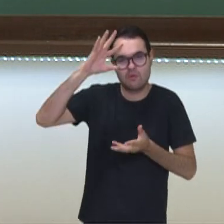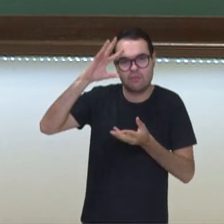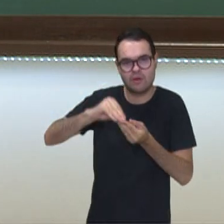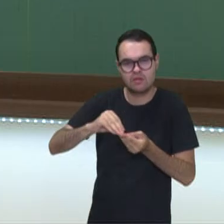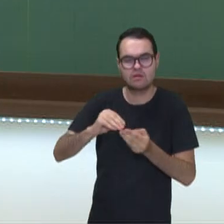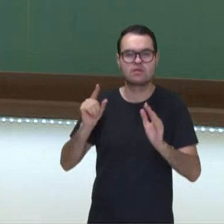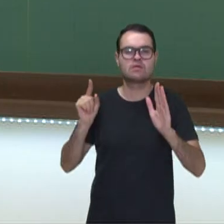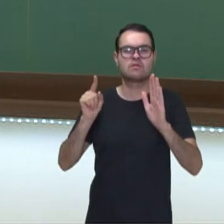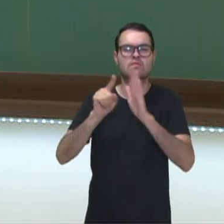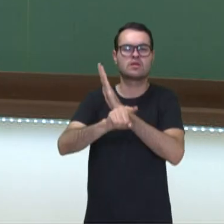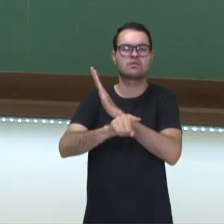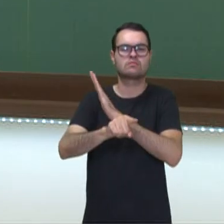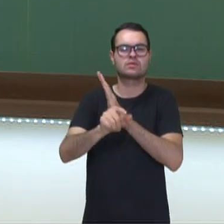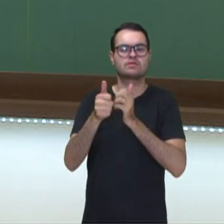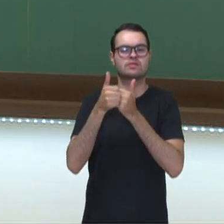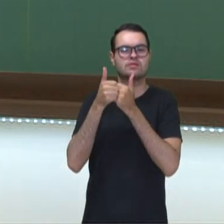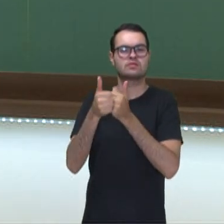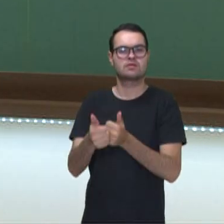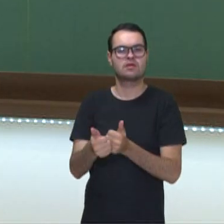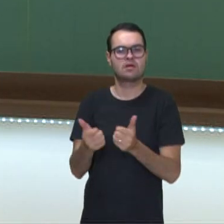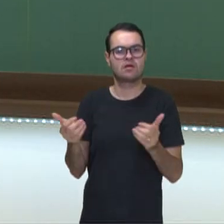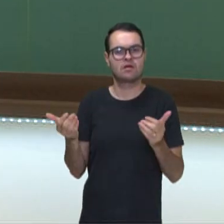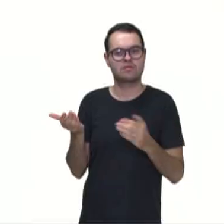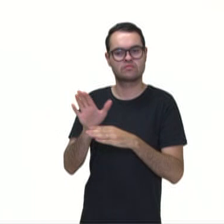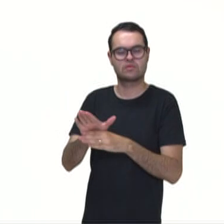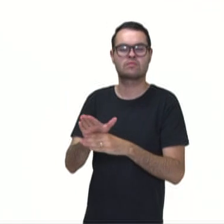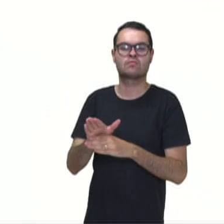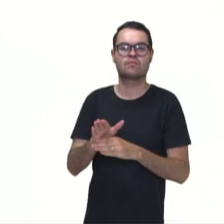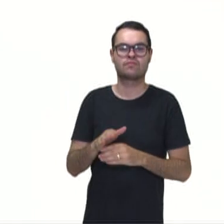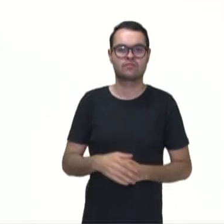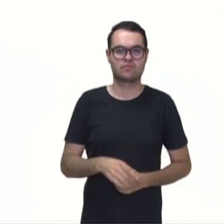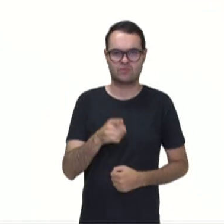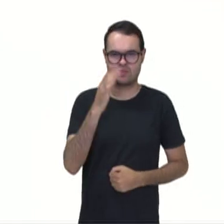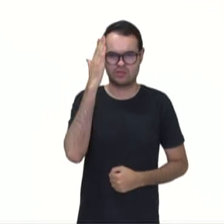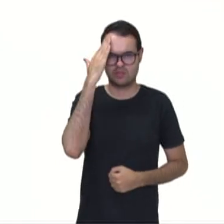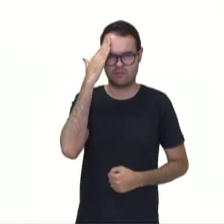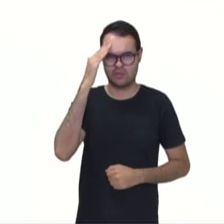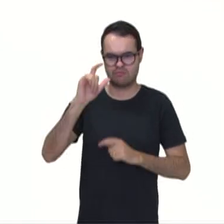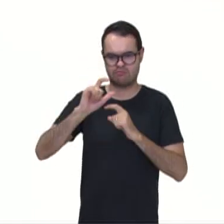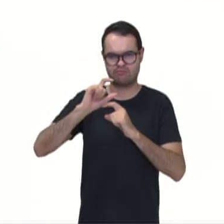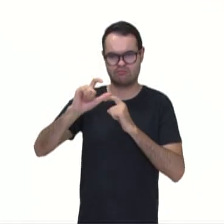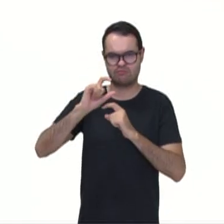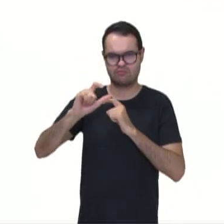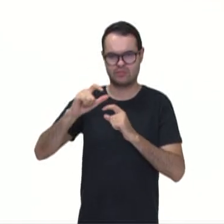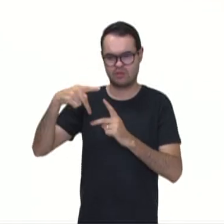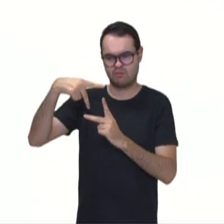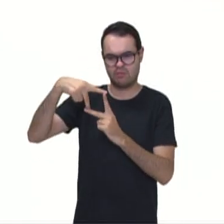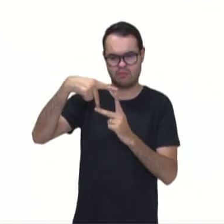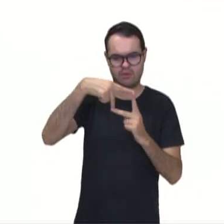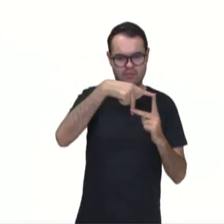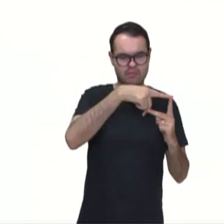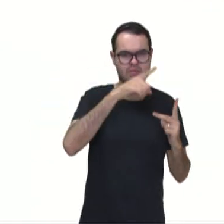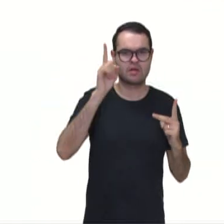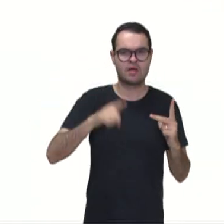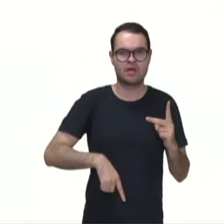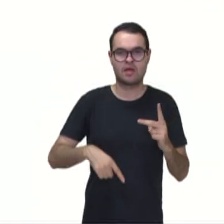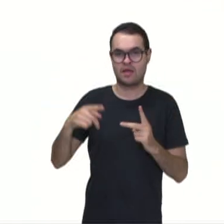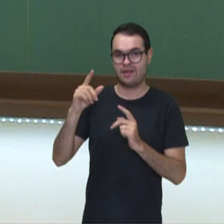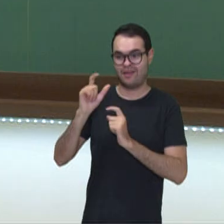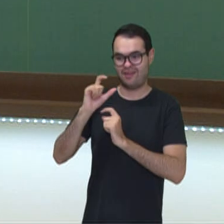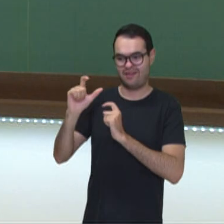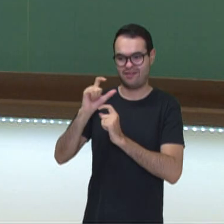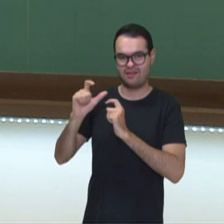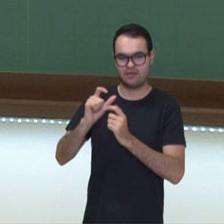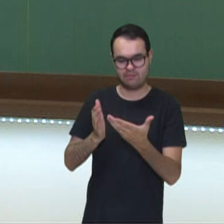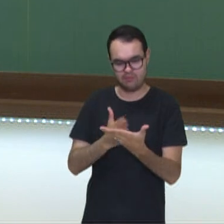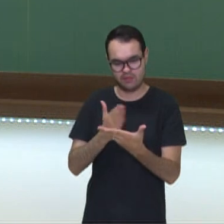algumas perguntas norteadoras aí, né? Você sabia que uma tira ou tirinha é um segmento ou um fragmento de HQ, de